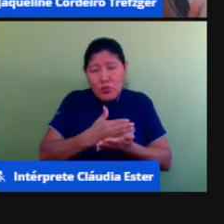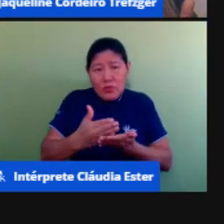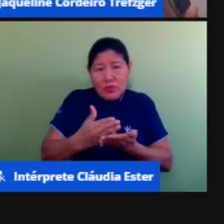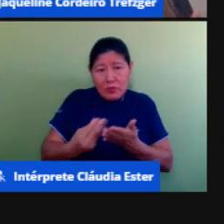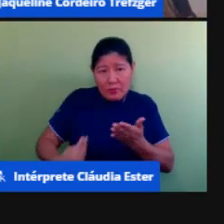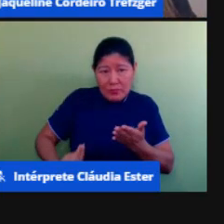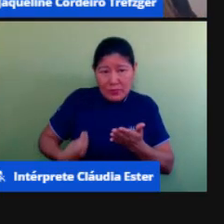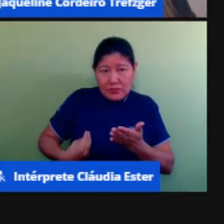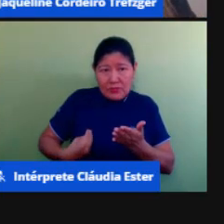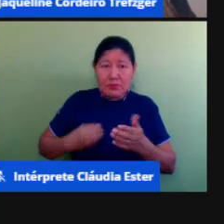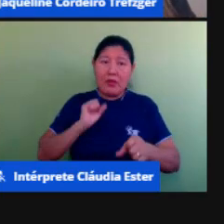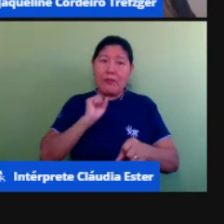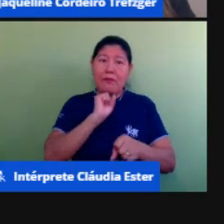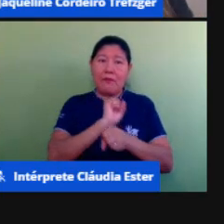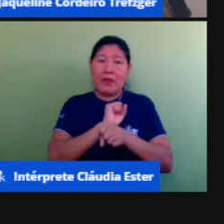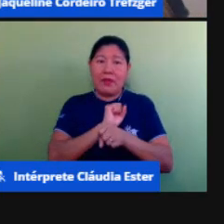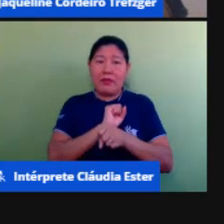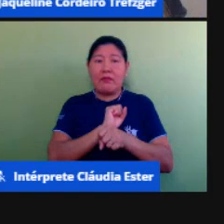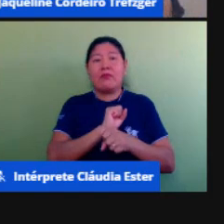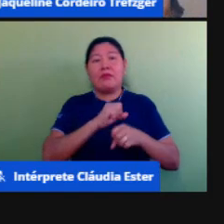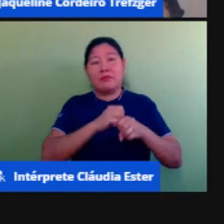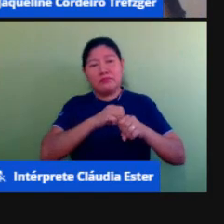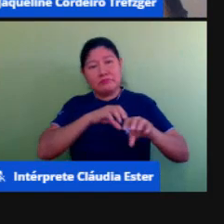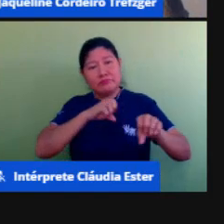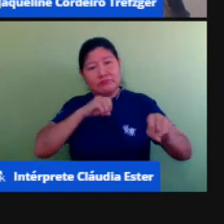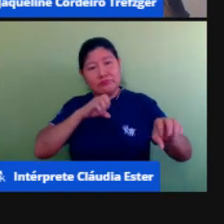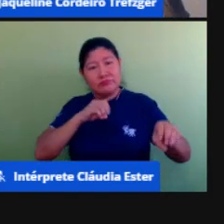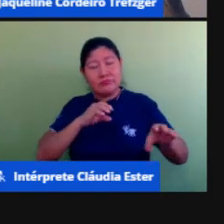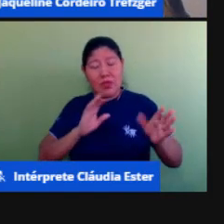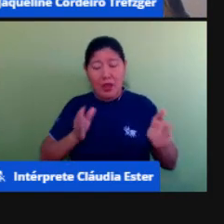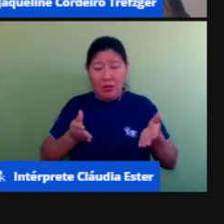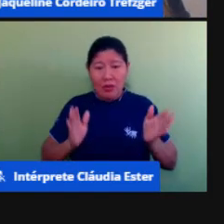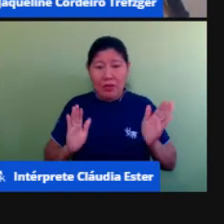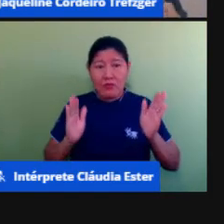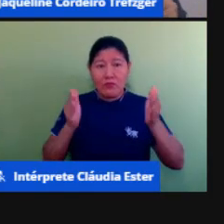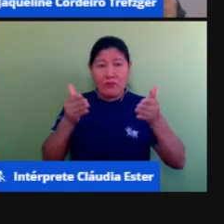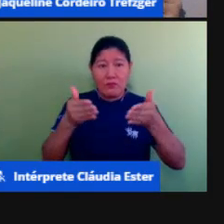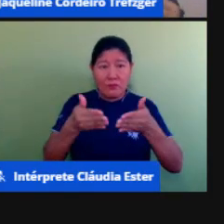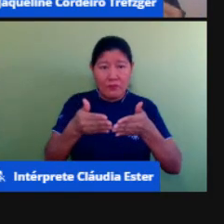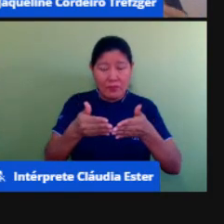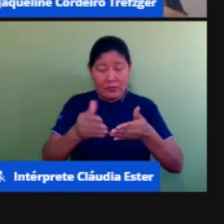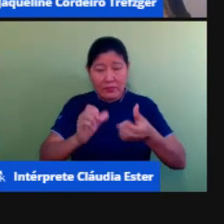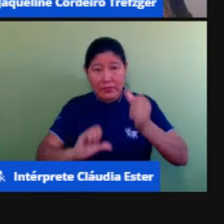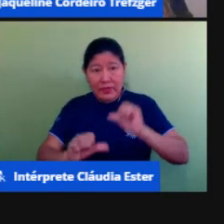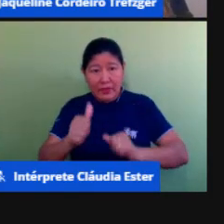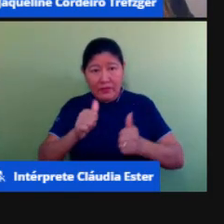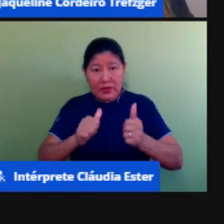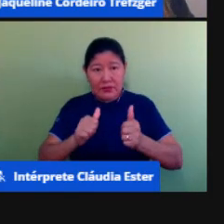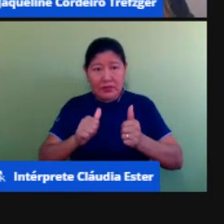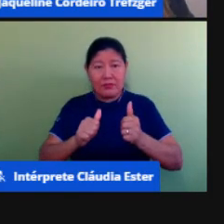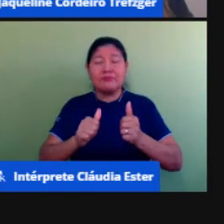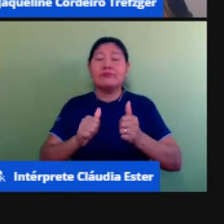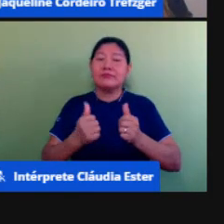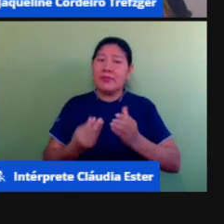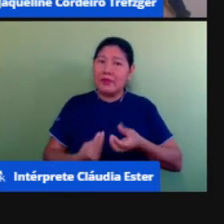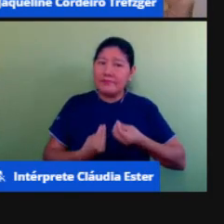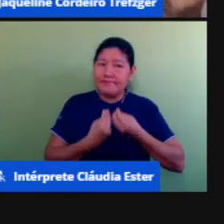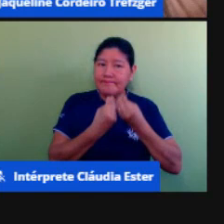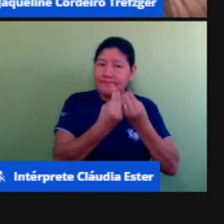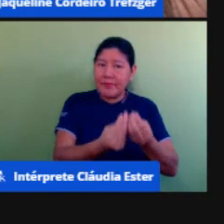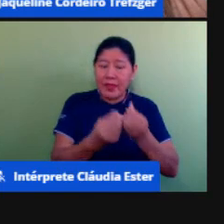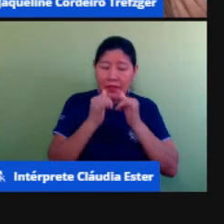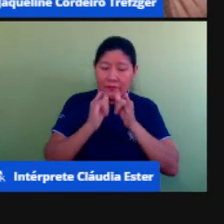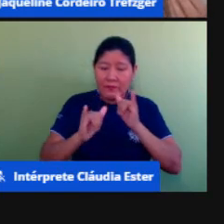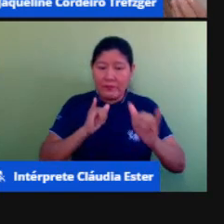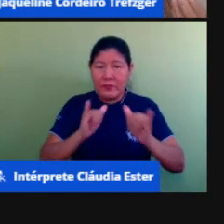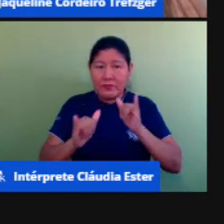presencial e depois passou a ser remotamente. Então, o foco da avaliação é fornecer informações acerca das ações. Então, a